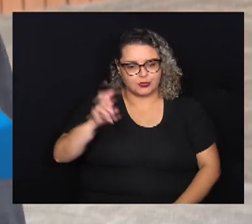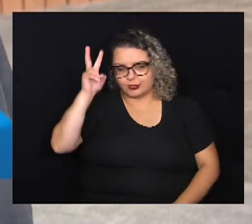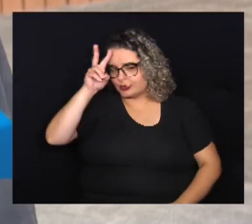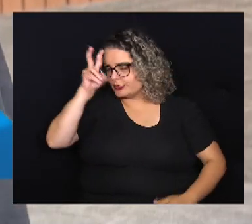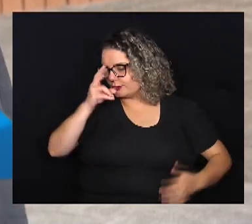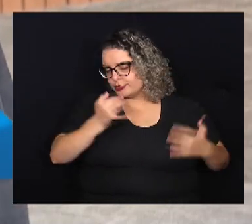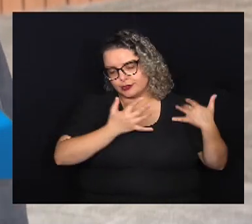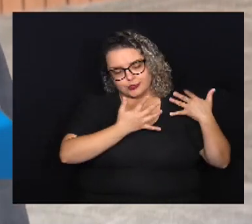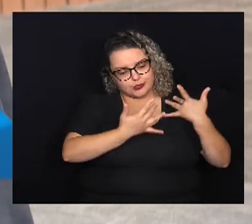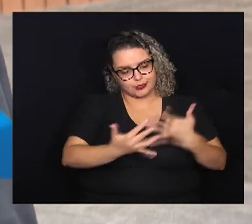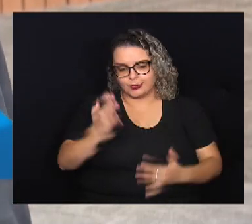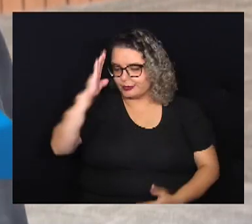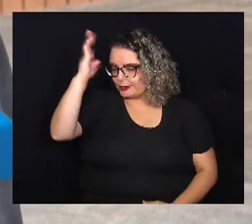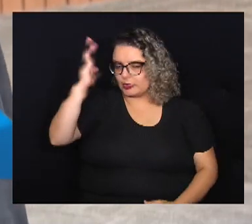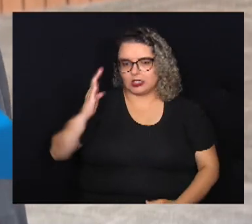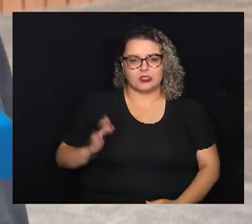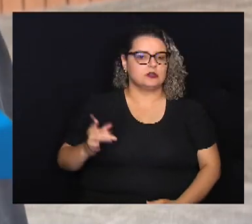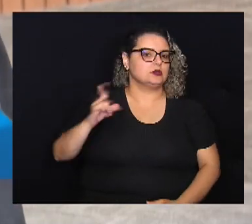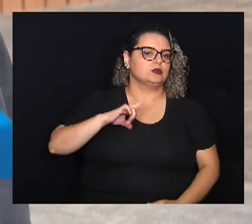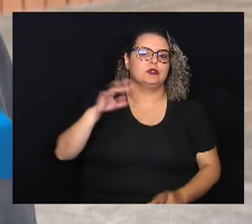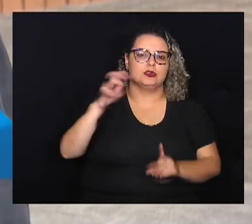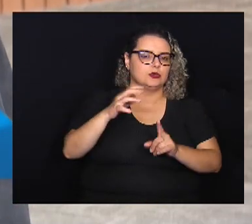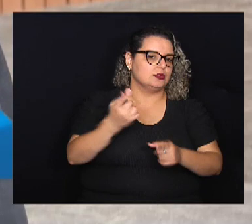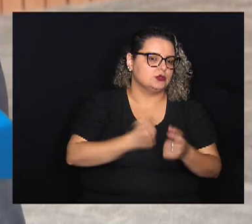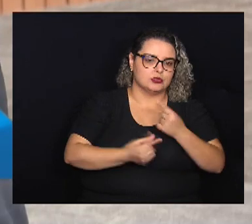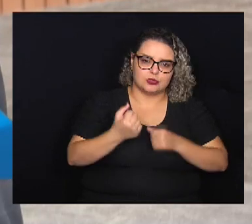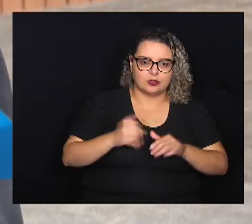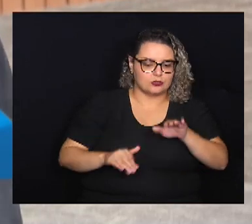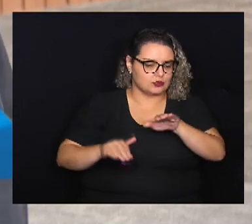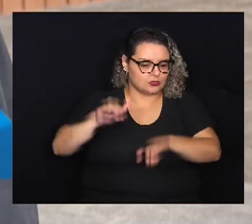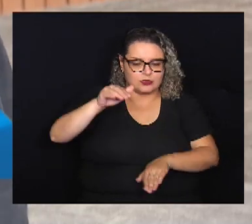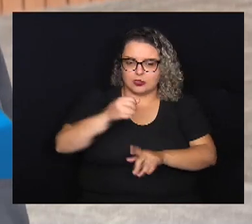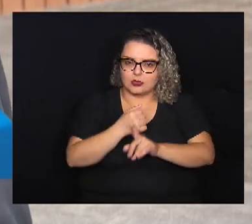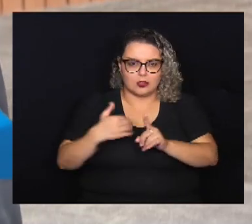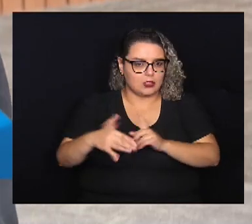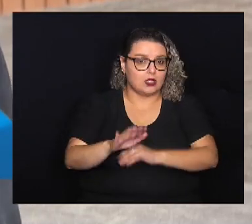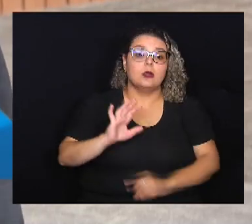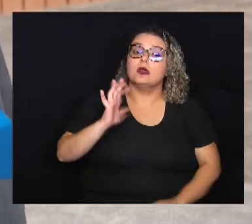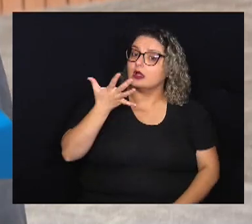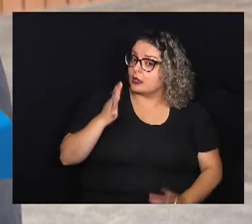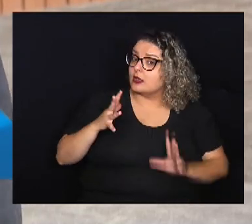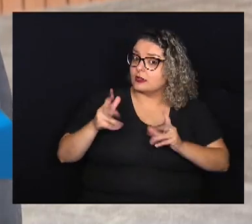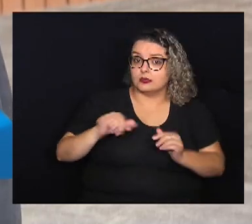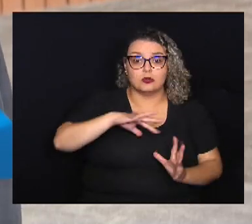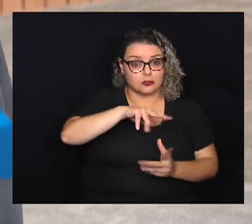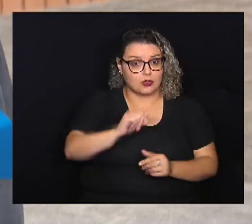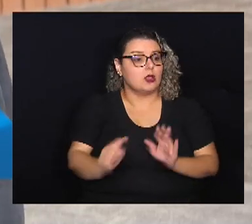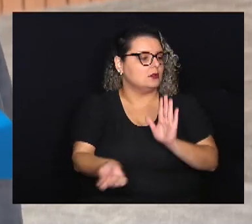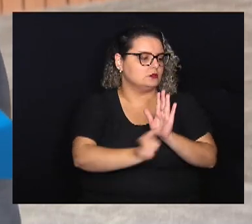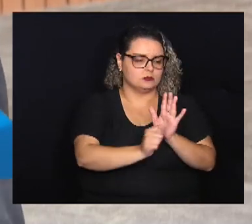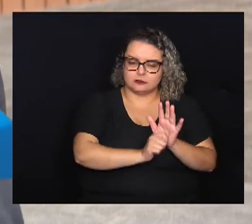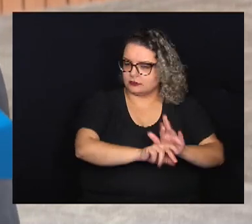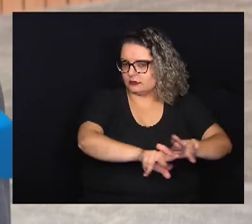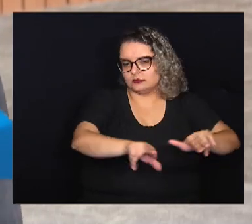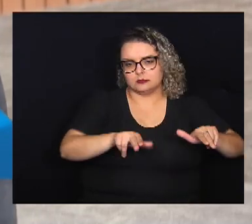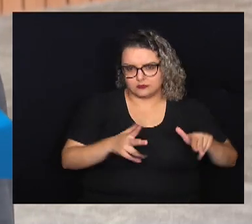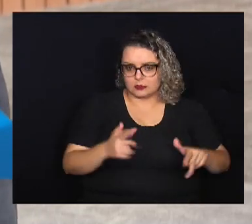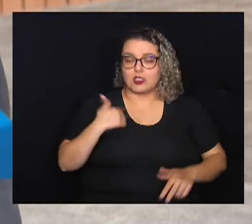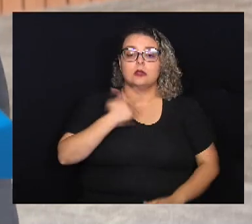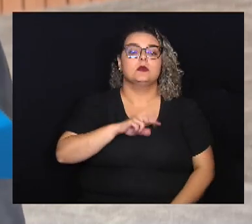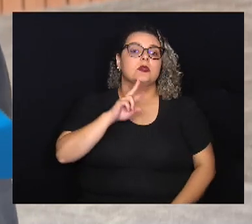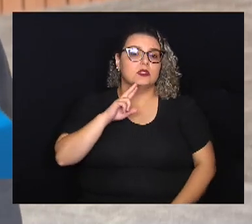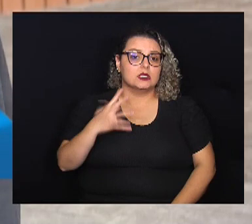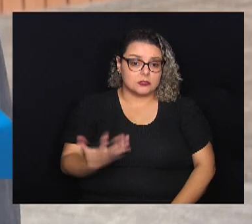de economia de desigualdade social isso acontece no mundo inteiro drogas e para a gente resolver